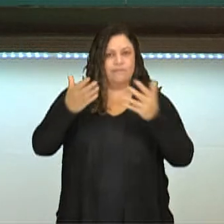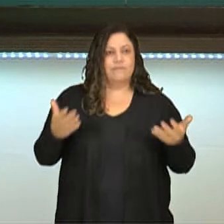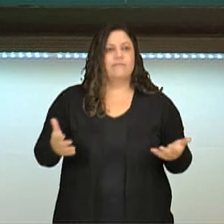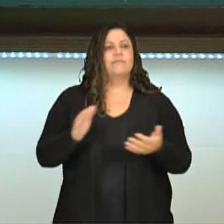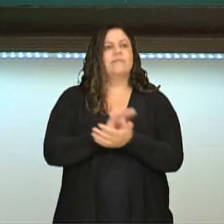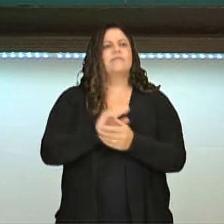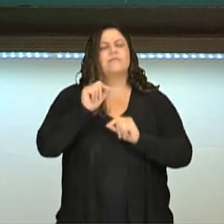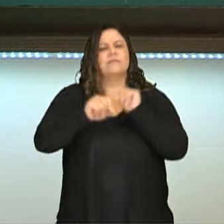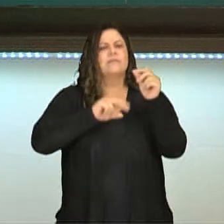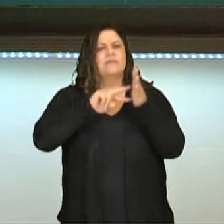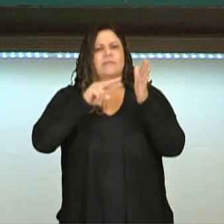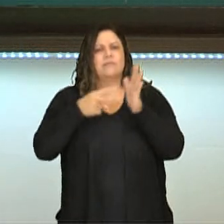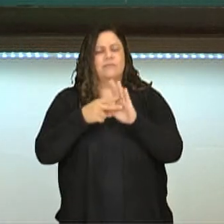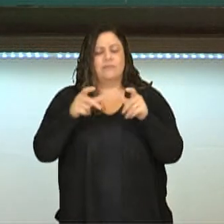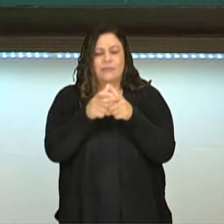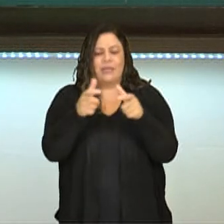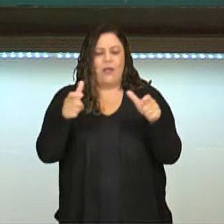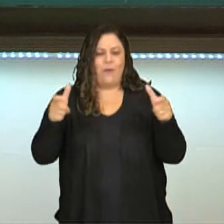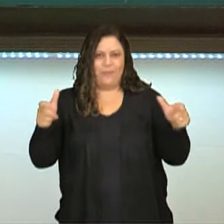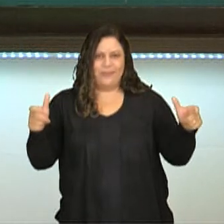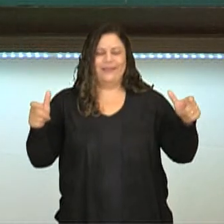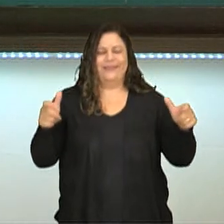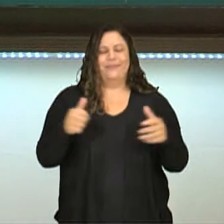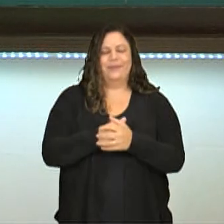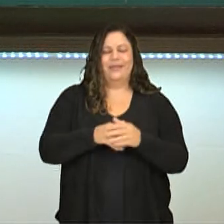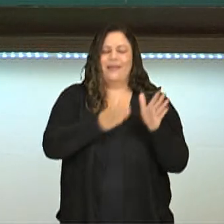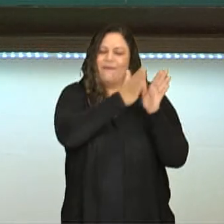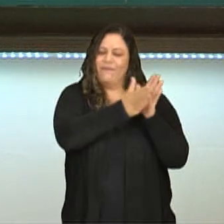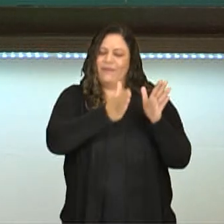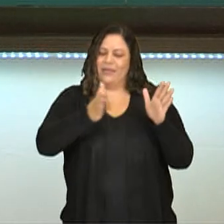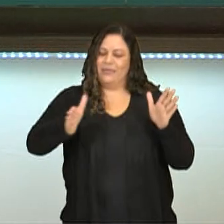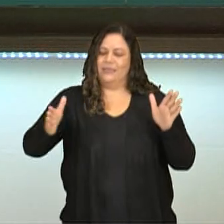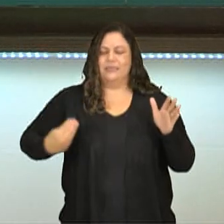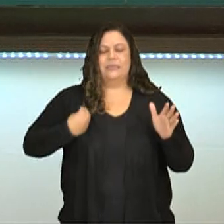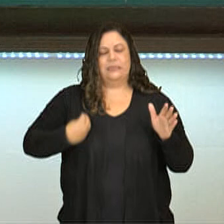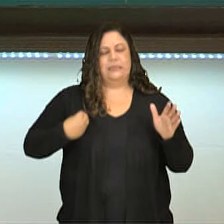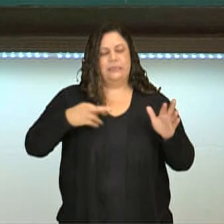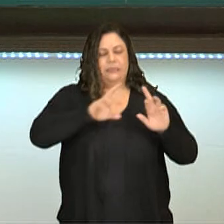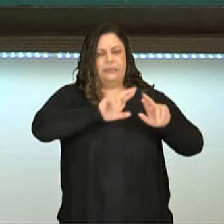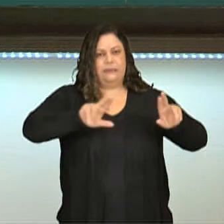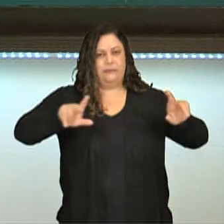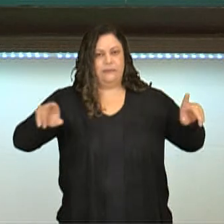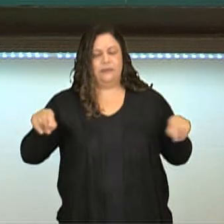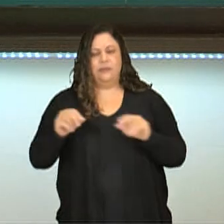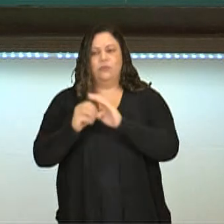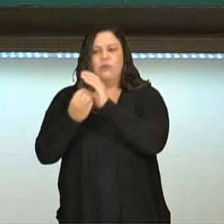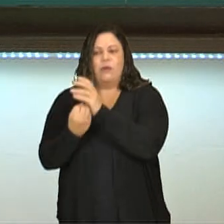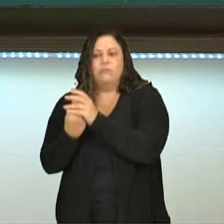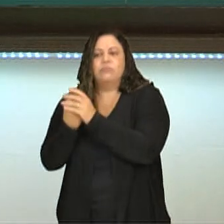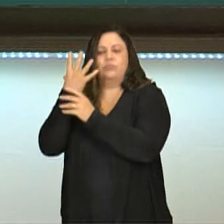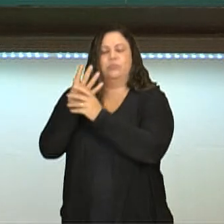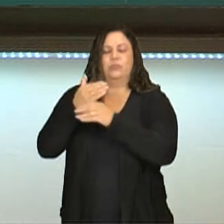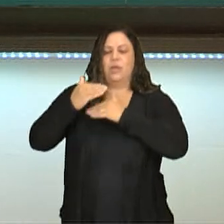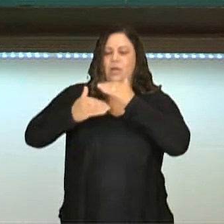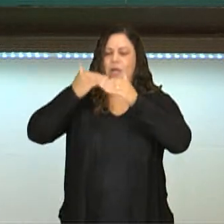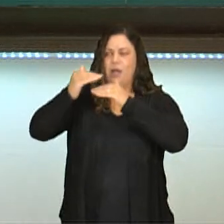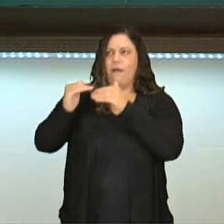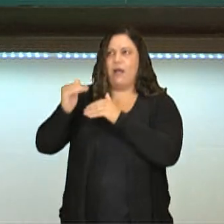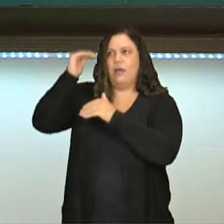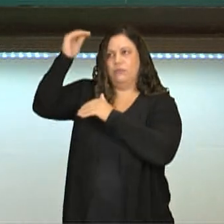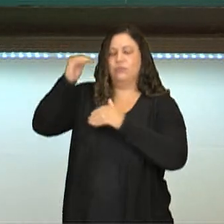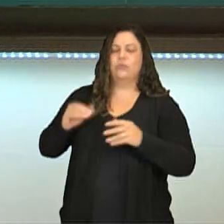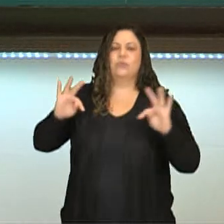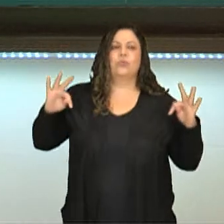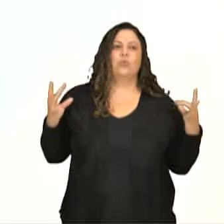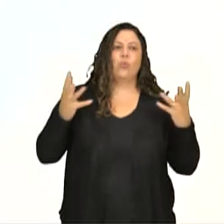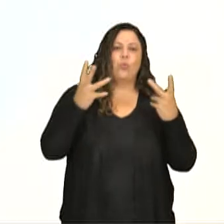isso? Que ele aumenta de tamanho e massa em fases diferentes da sua vida, desde, como eu falei, lá da fecundação até a fase adulta.